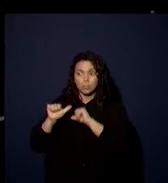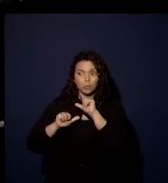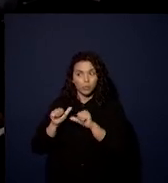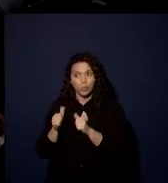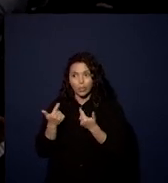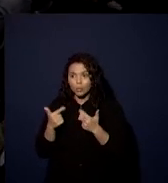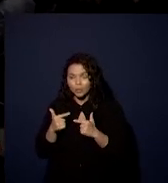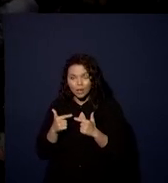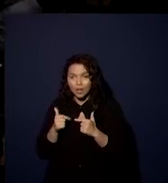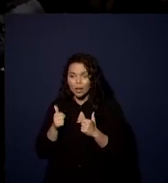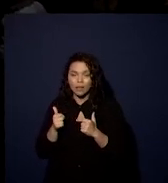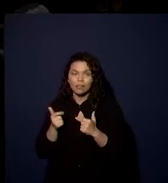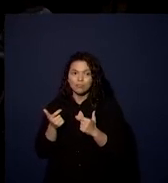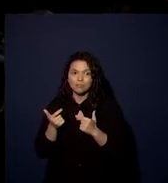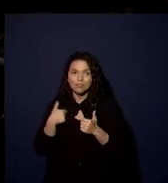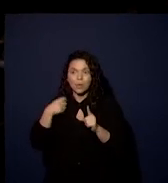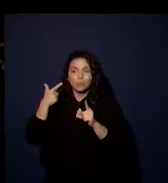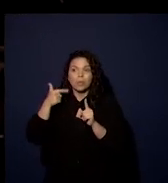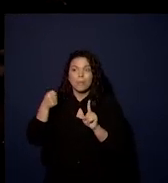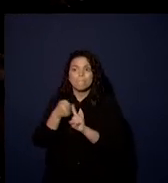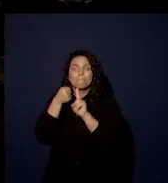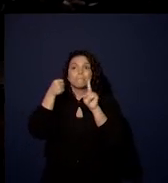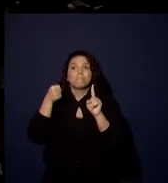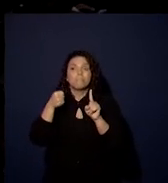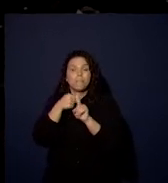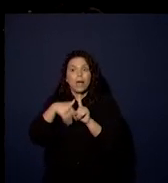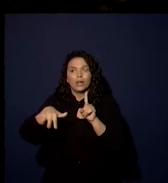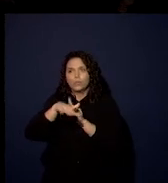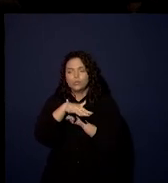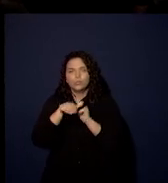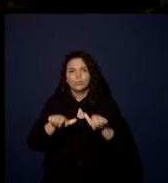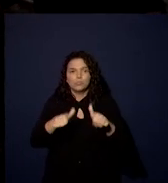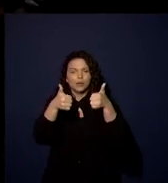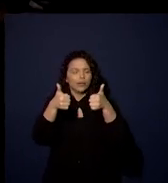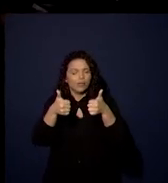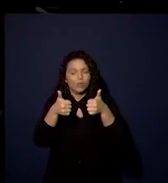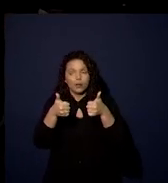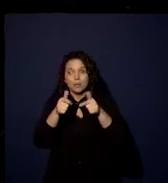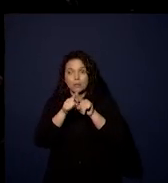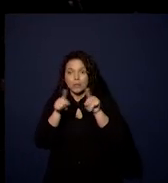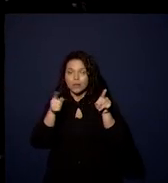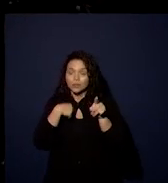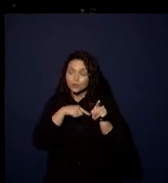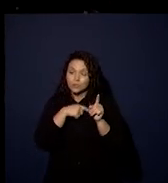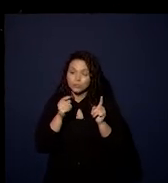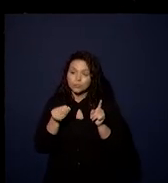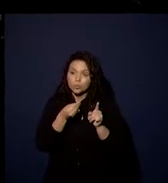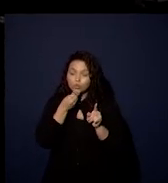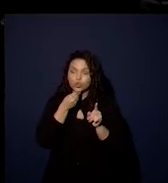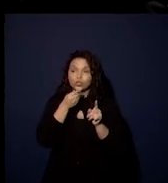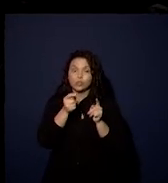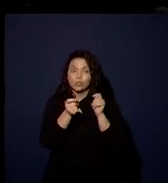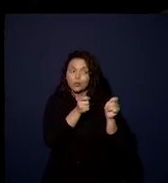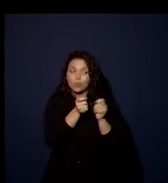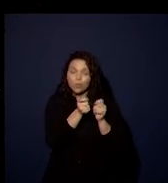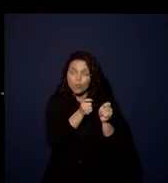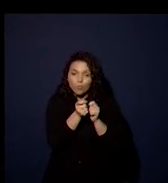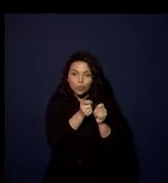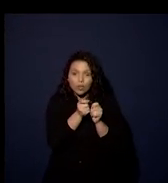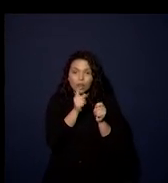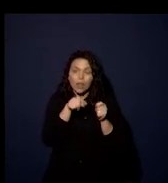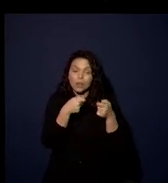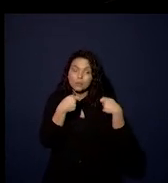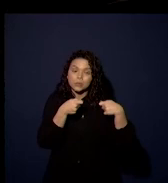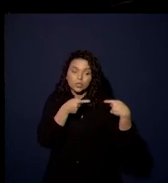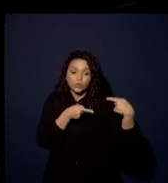eu acho que a o risco de um controle mais forte do refino é a discussão